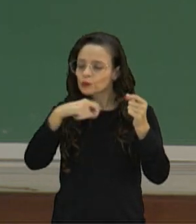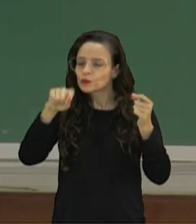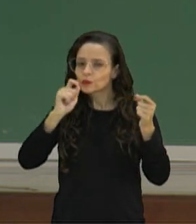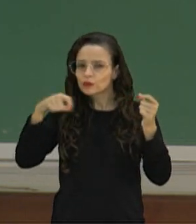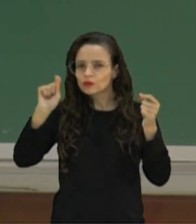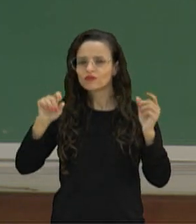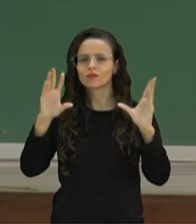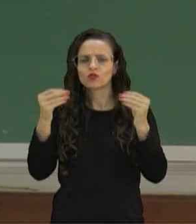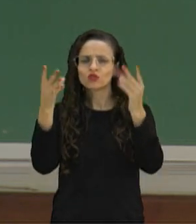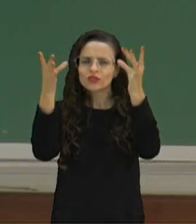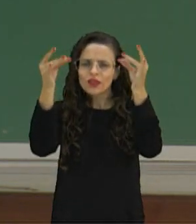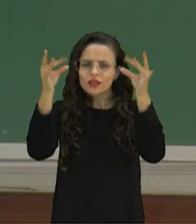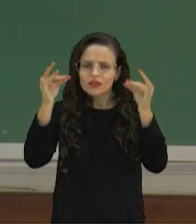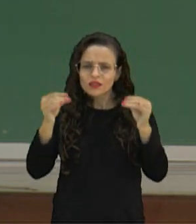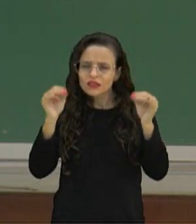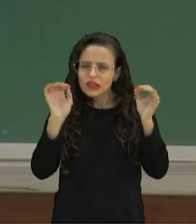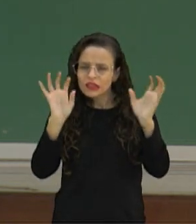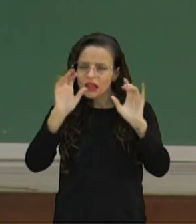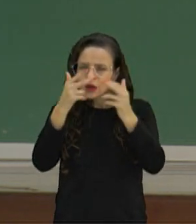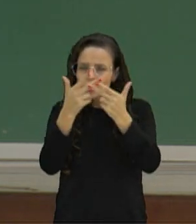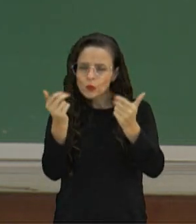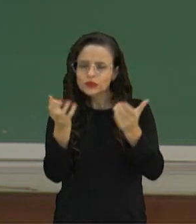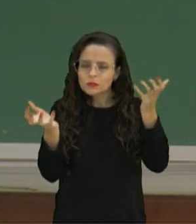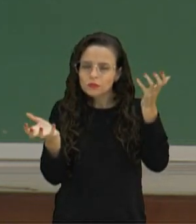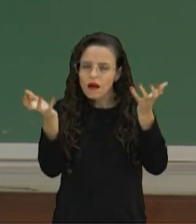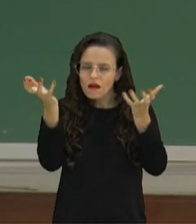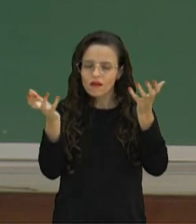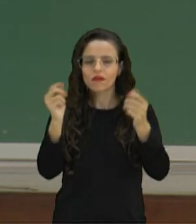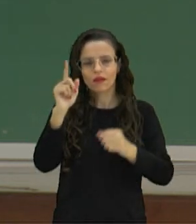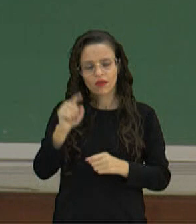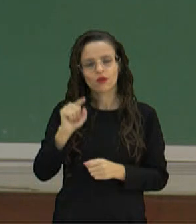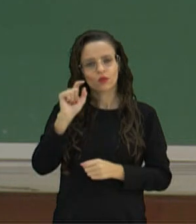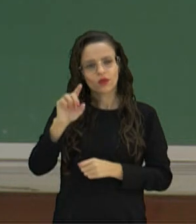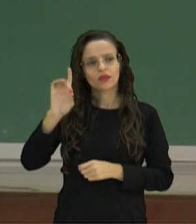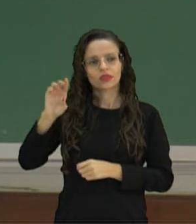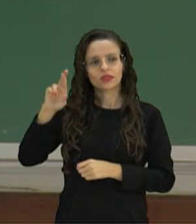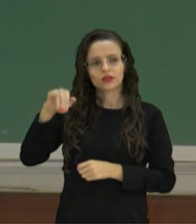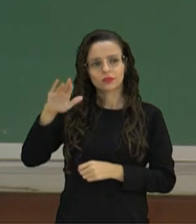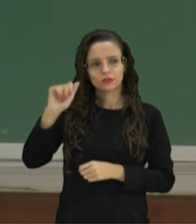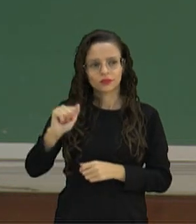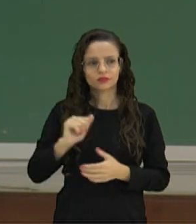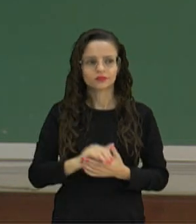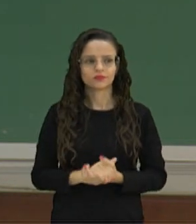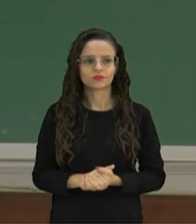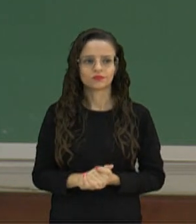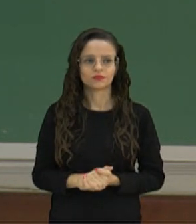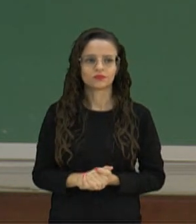muitos enfeites, né? Para passar essa noção de dramaticidade.